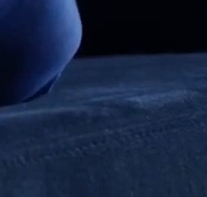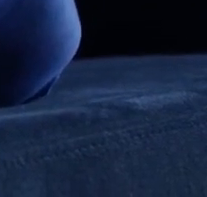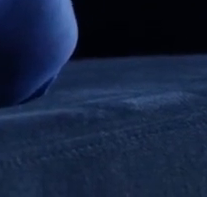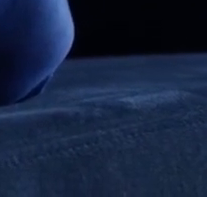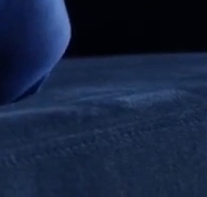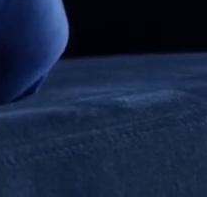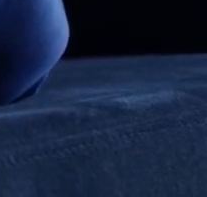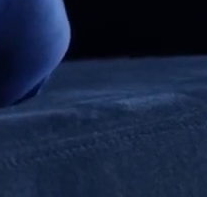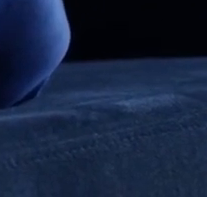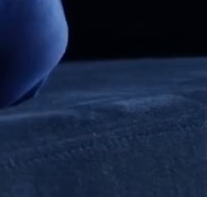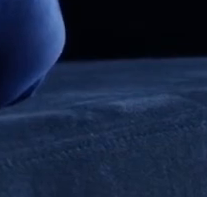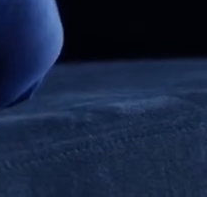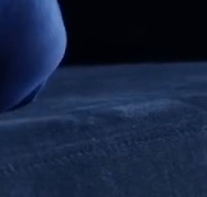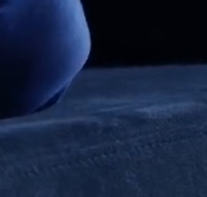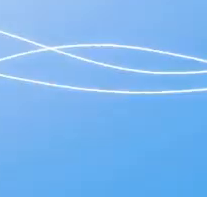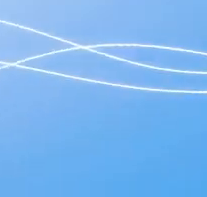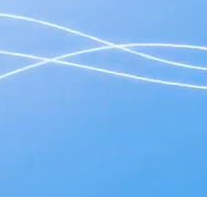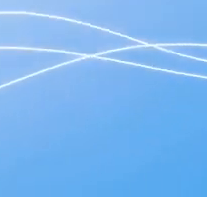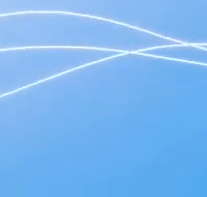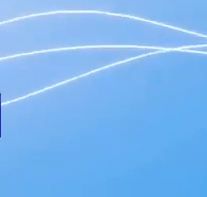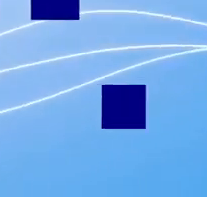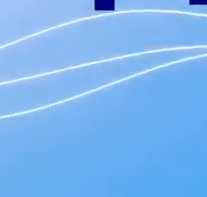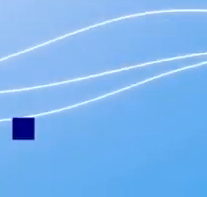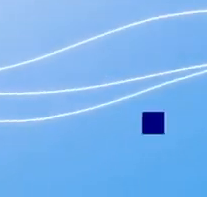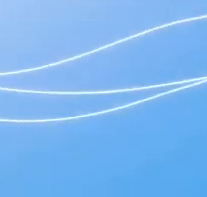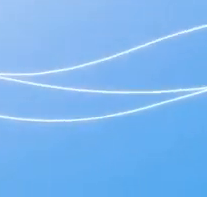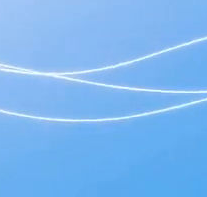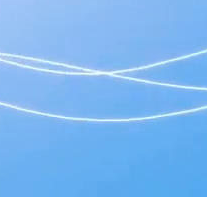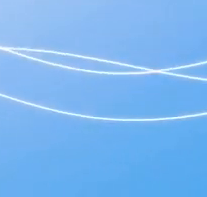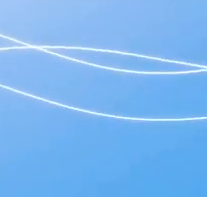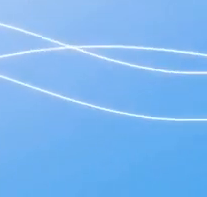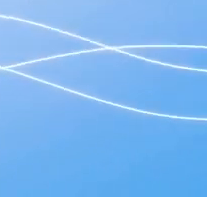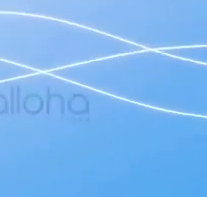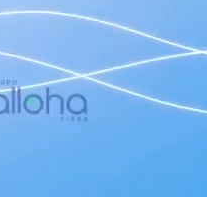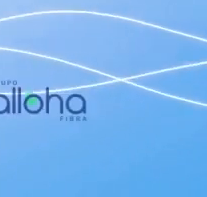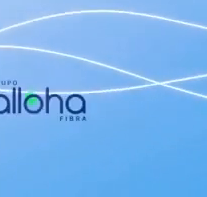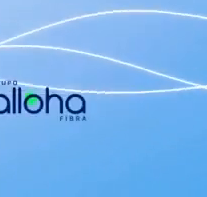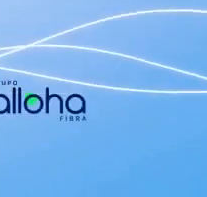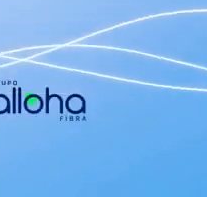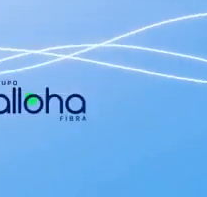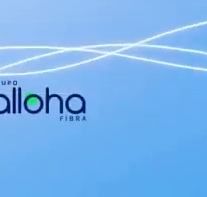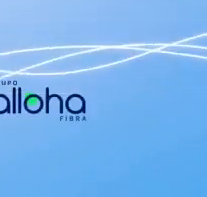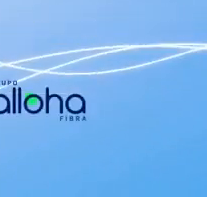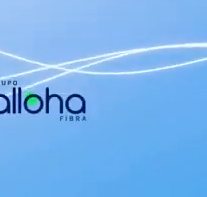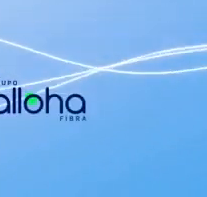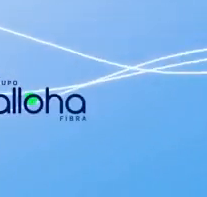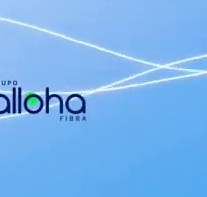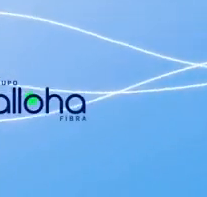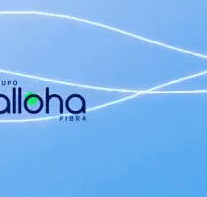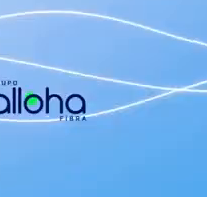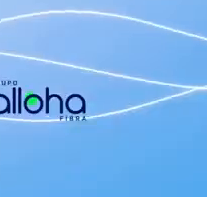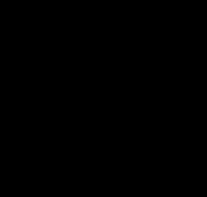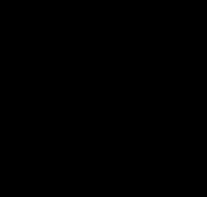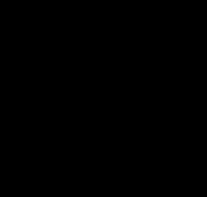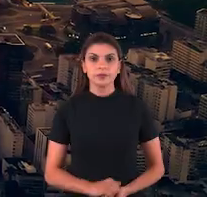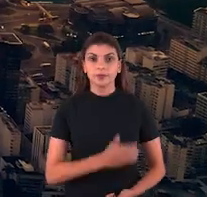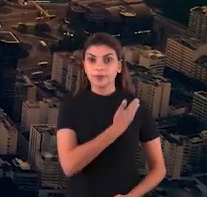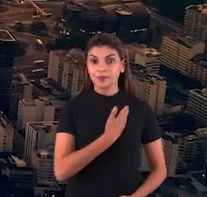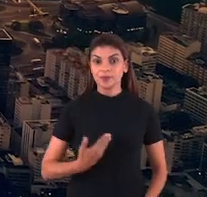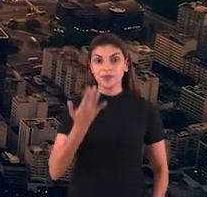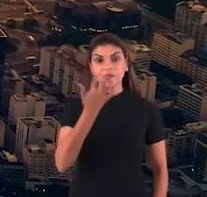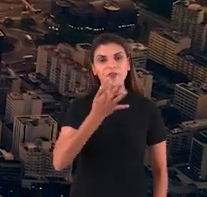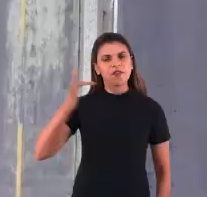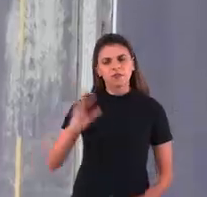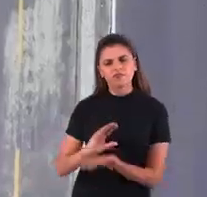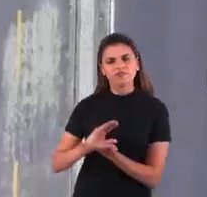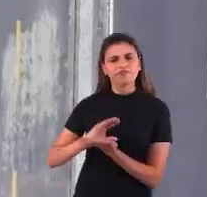conteúdos. Subsite agora é Giga Mais. Assine já e vire um cliente que tem sempre mais. O